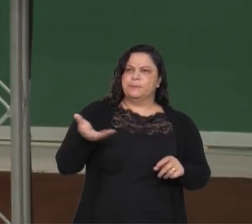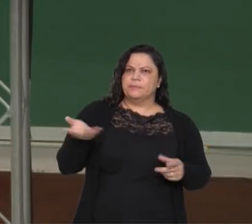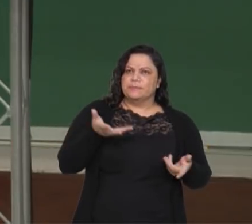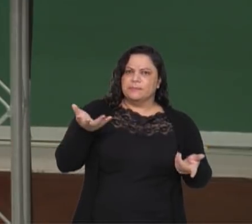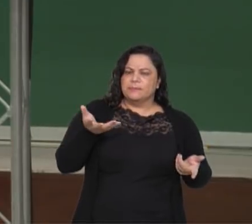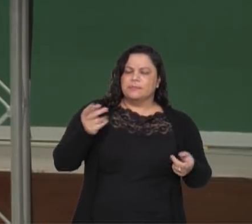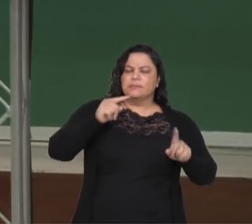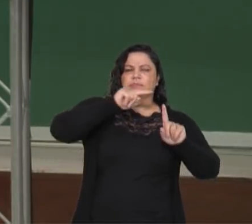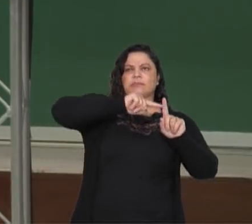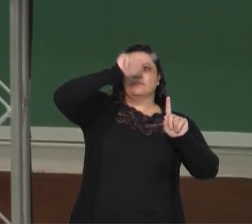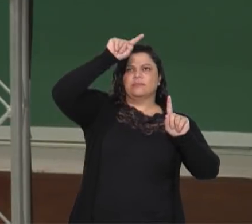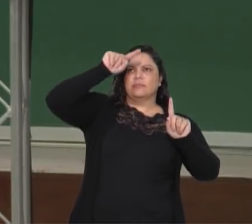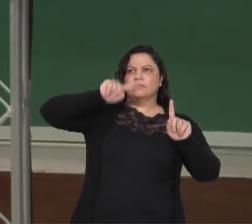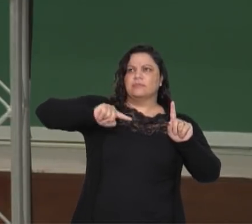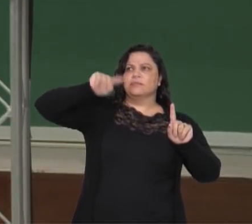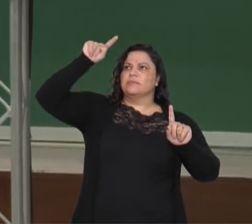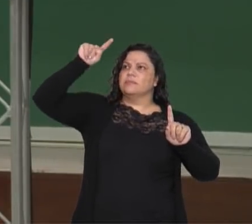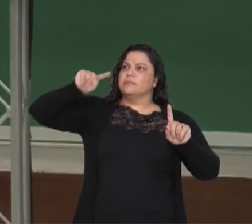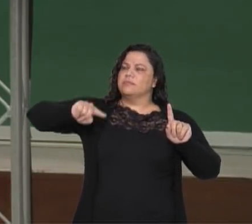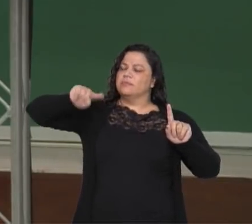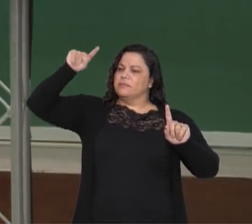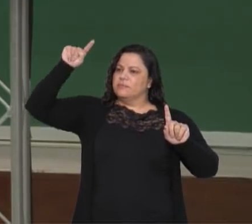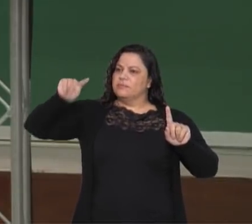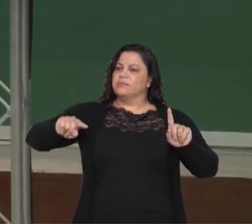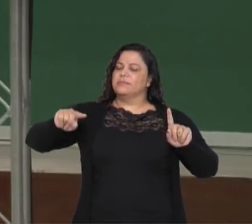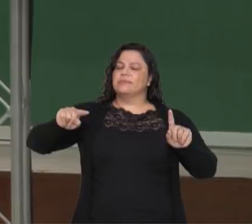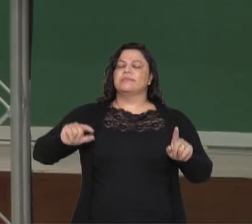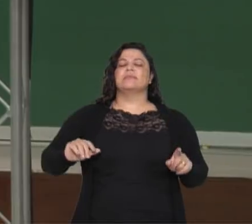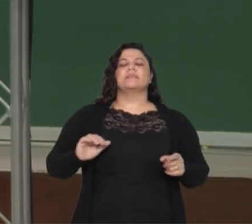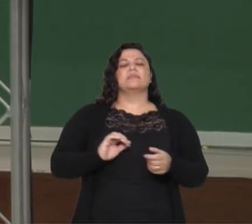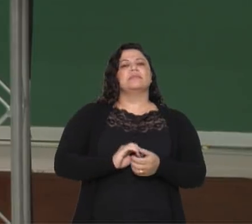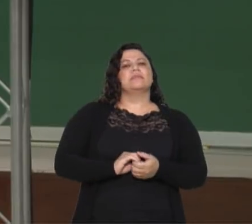som em relação ao tempo e a gente consegue realizar essas medidas.